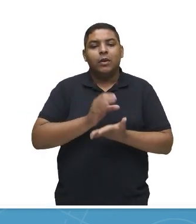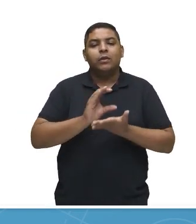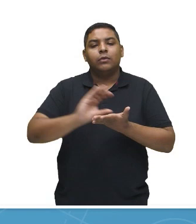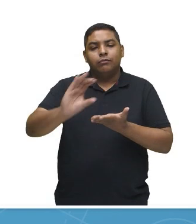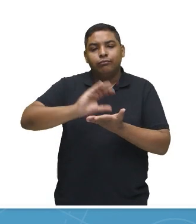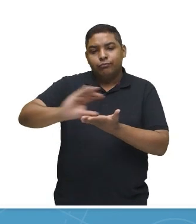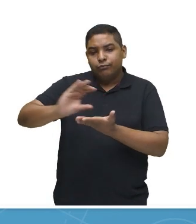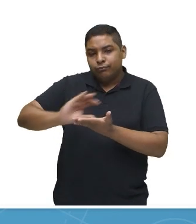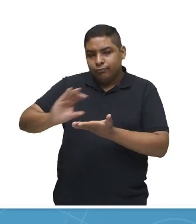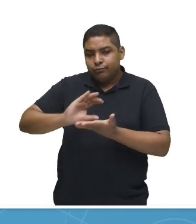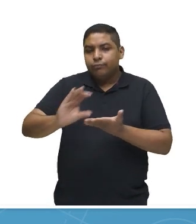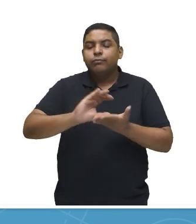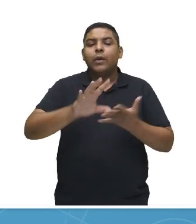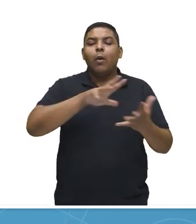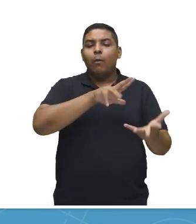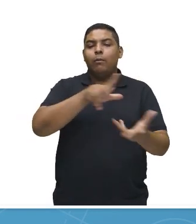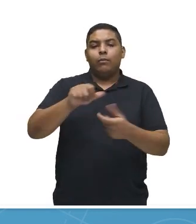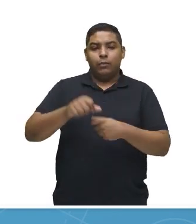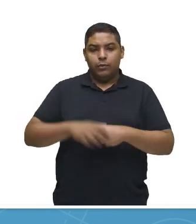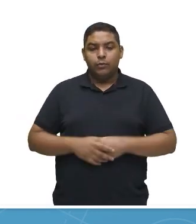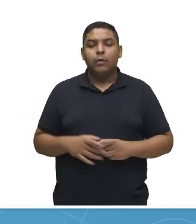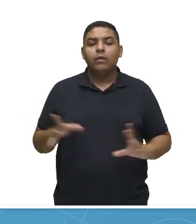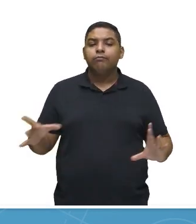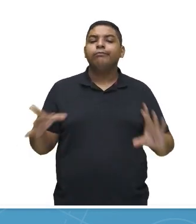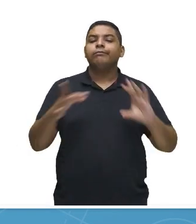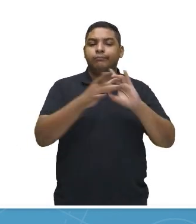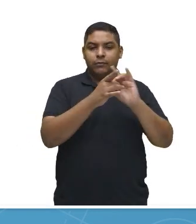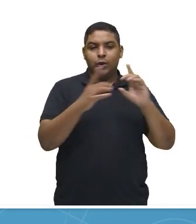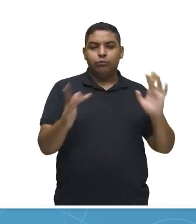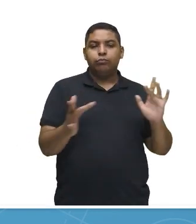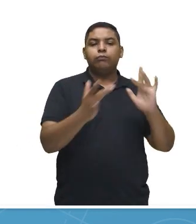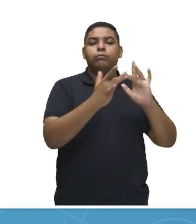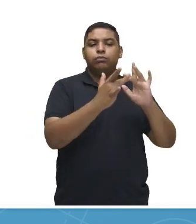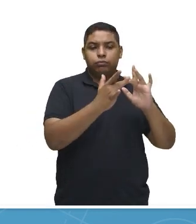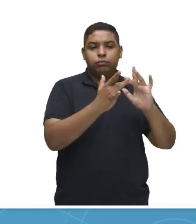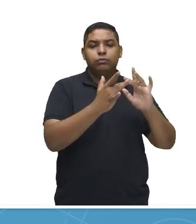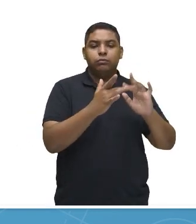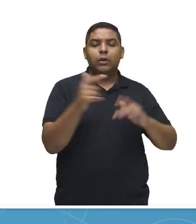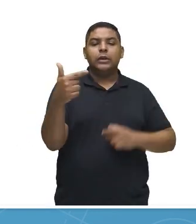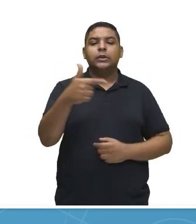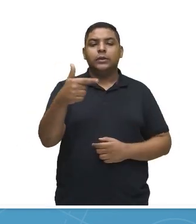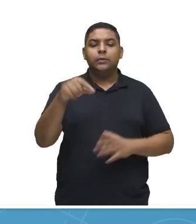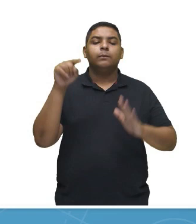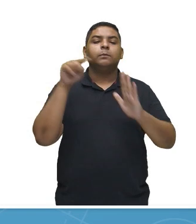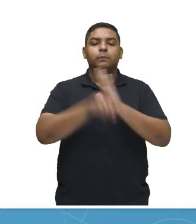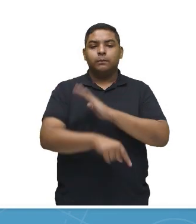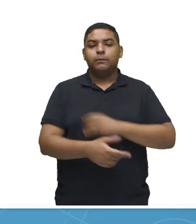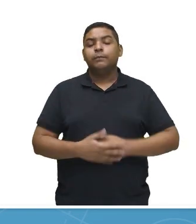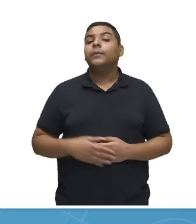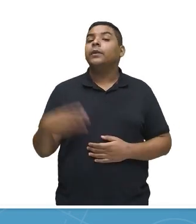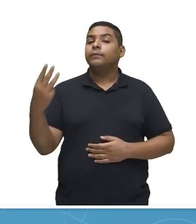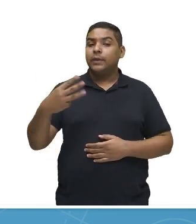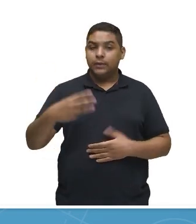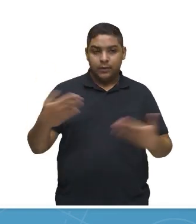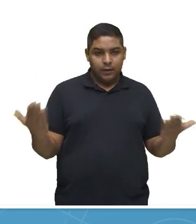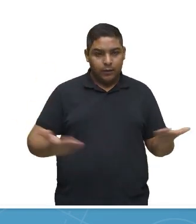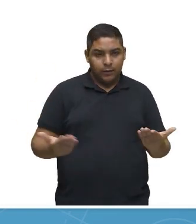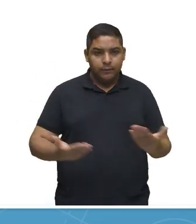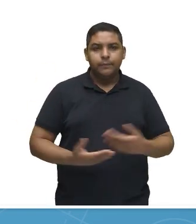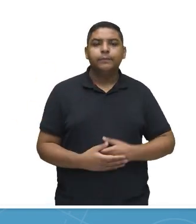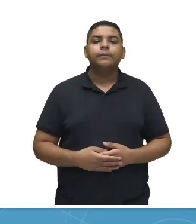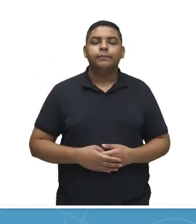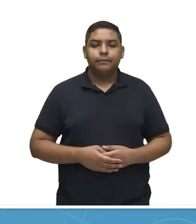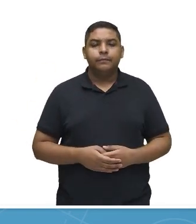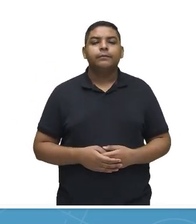Então, é a alternativa que melhor corresponde aí à nossa segunda questão. Vamos à terceira?